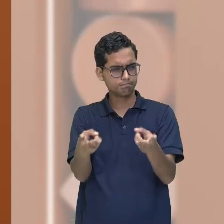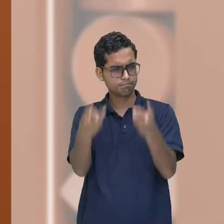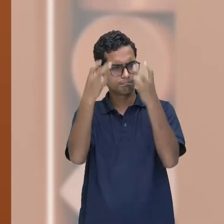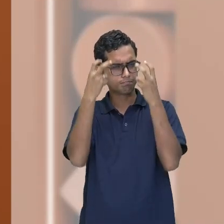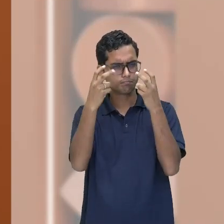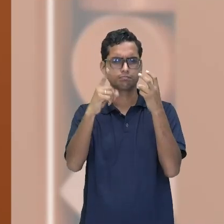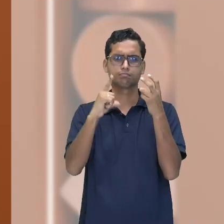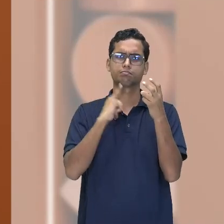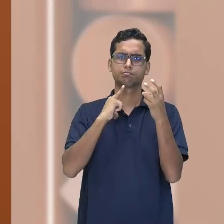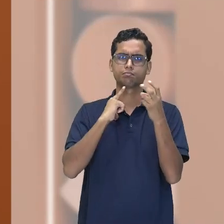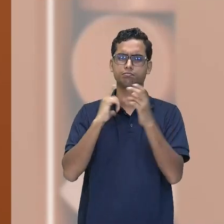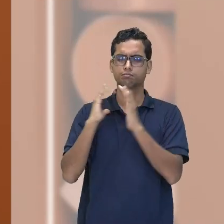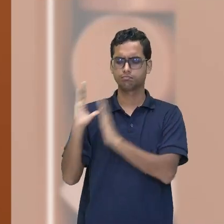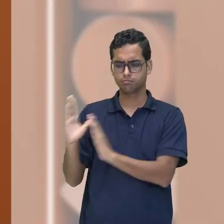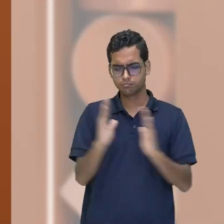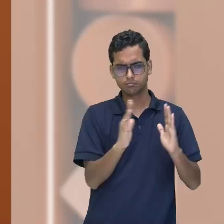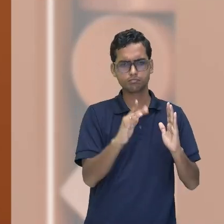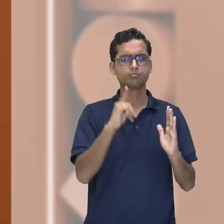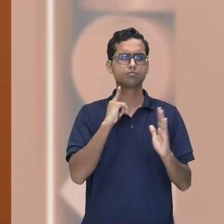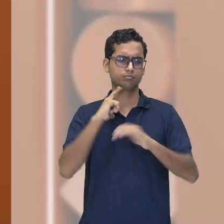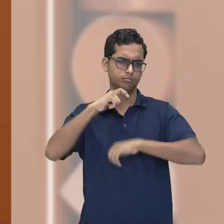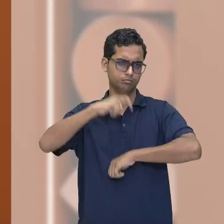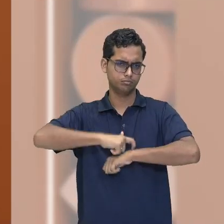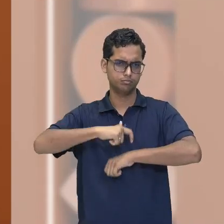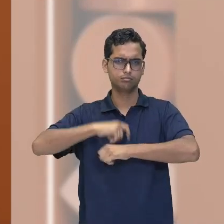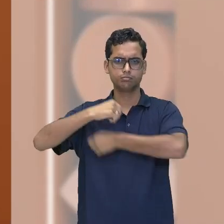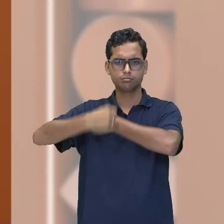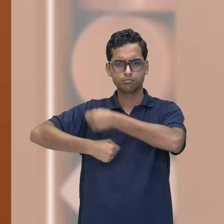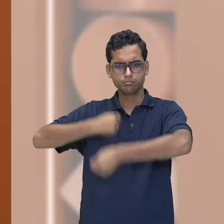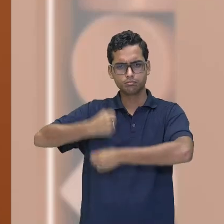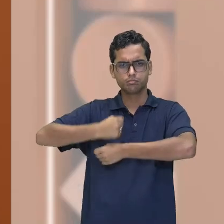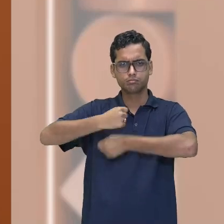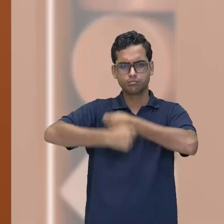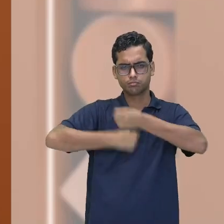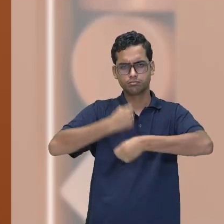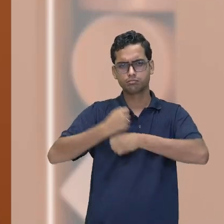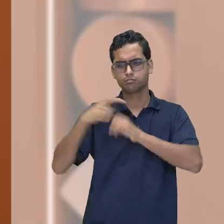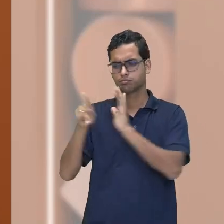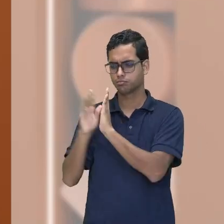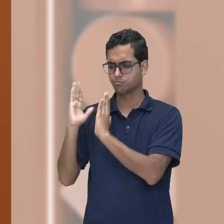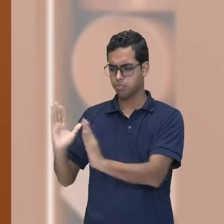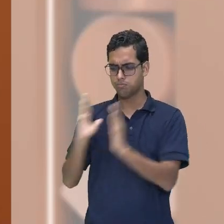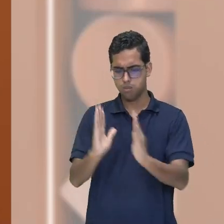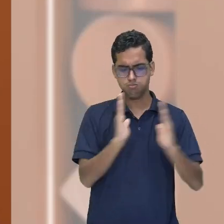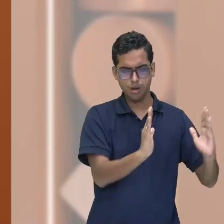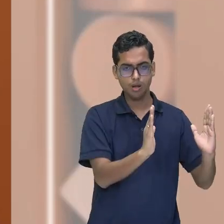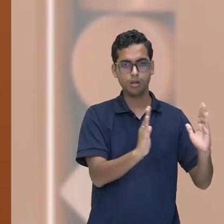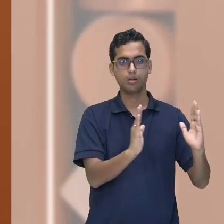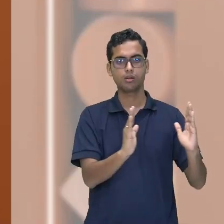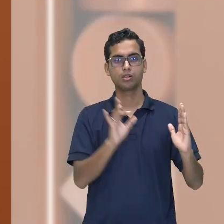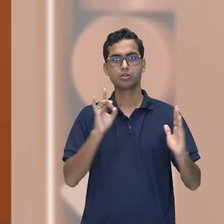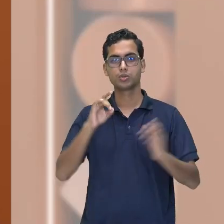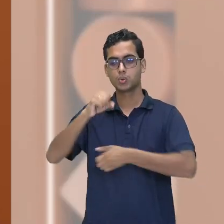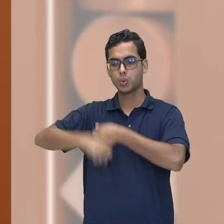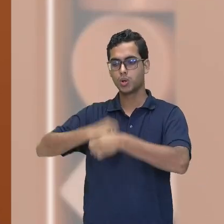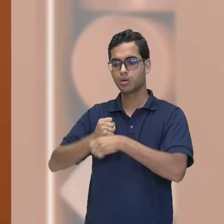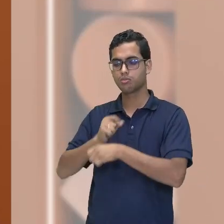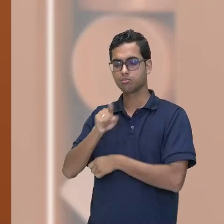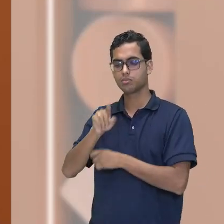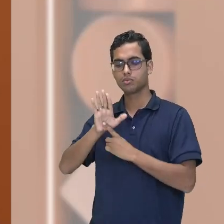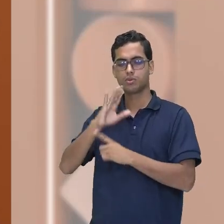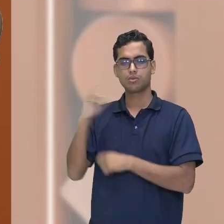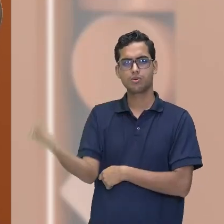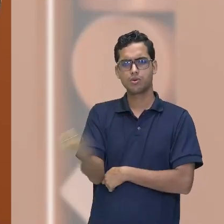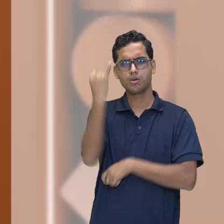contagem cronológica dos anos, sim, em que ano cada etapa daquela ocorreu, mas aquele ano só se tornou importante por conta